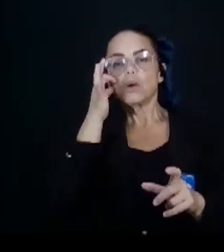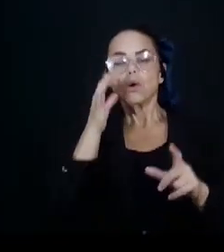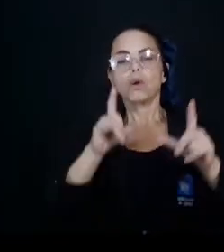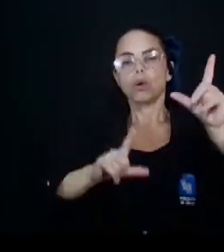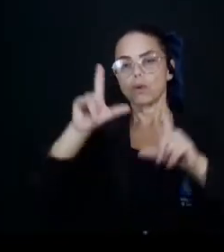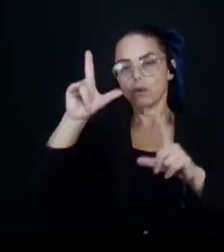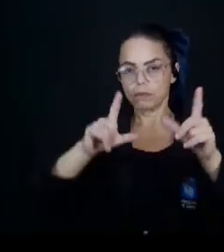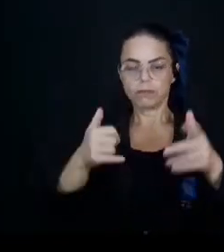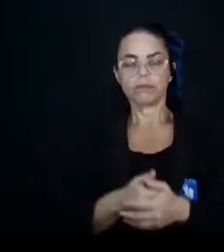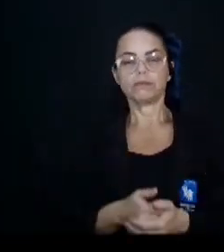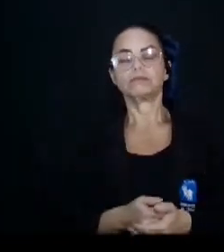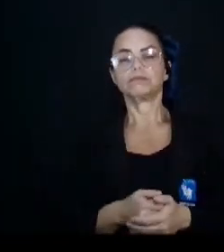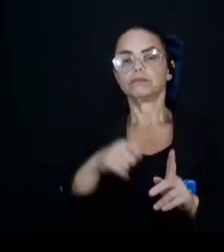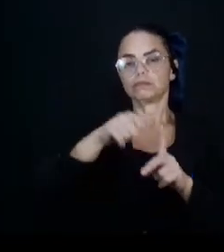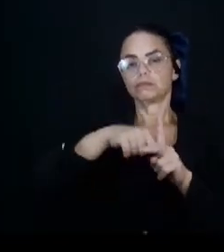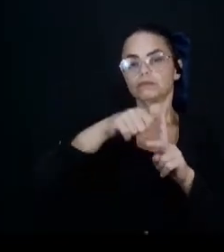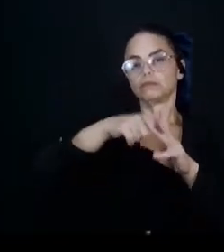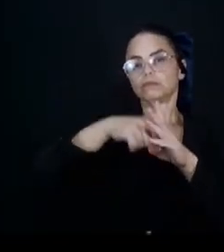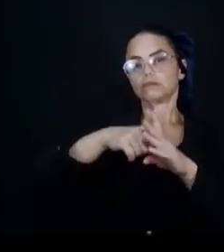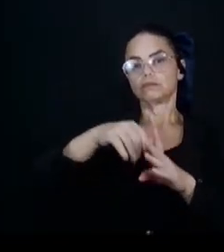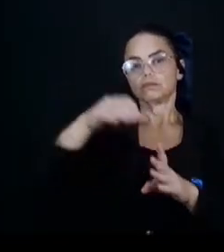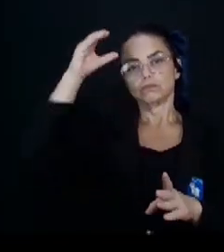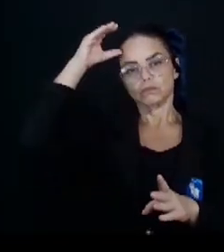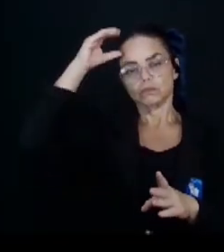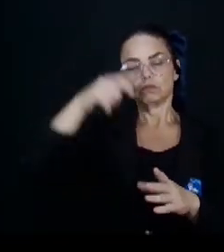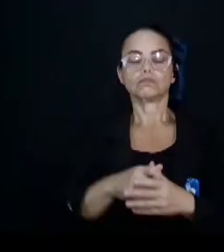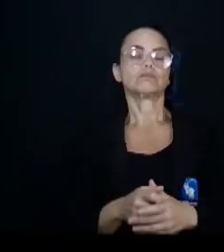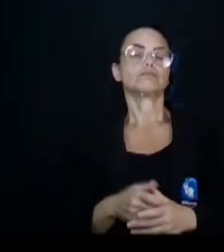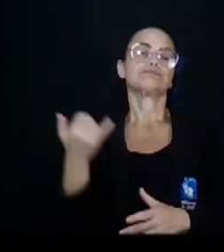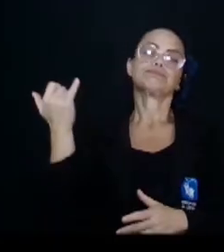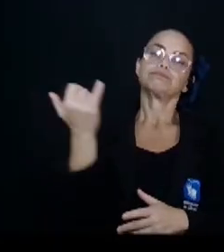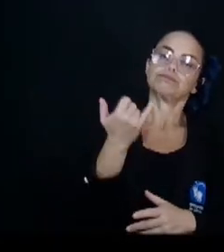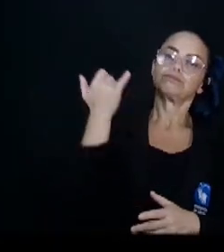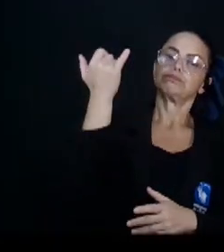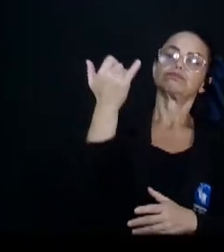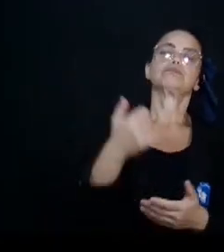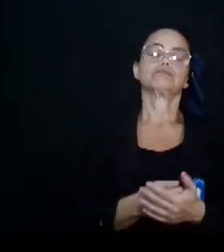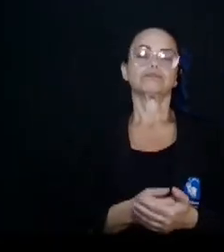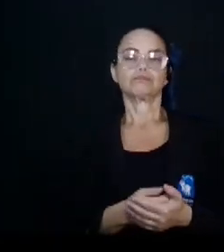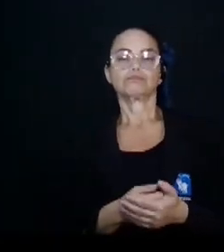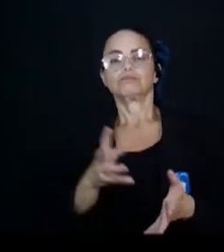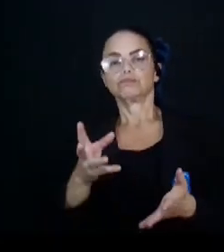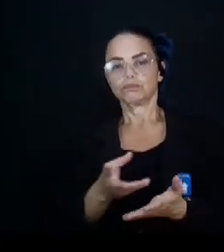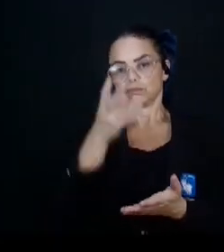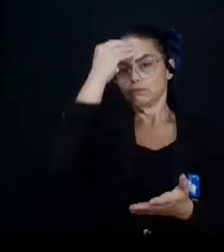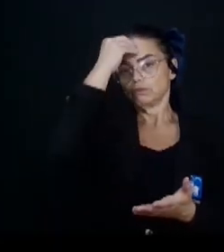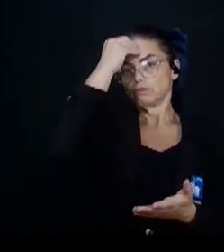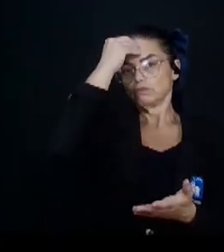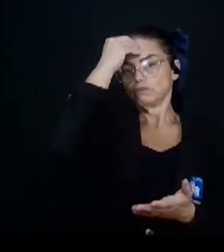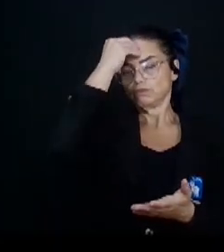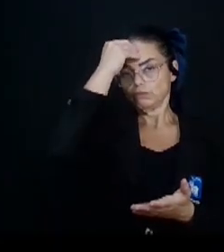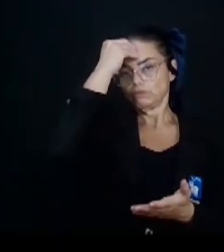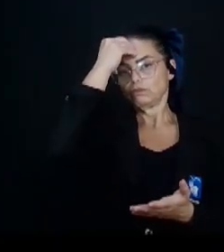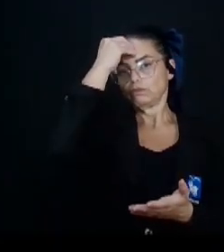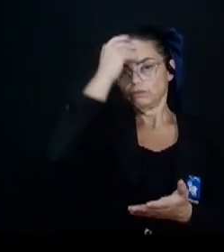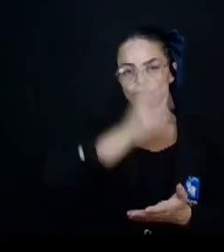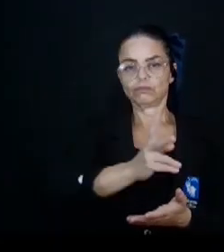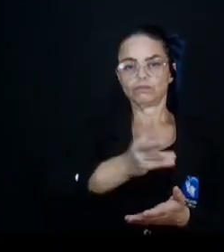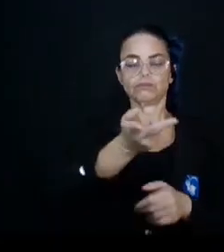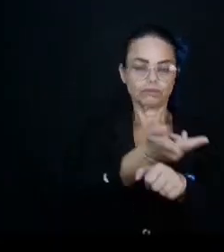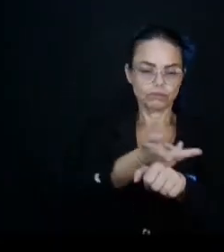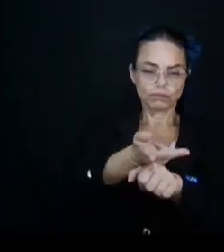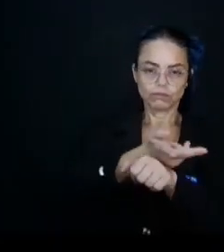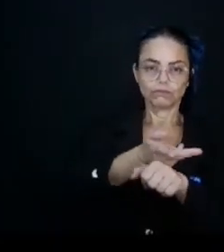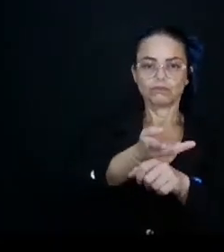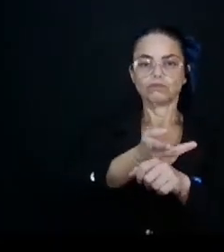de conscientização, mas o mais importante é pegar esse conhecimento e sempre procurar, né, o serviço